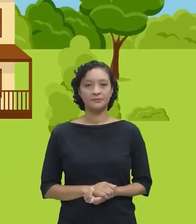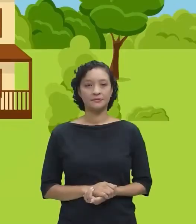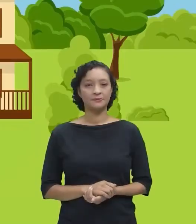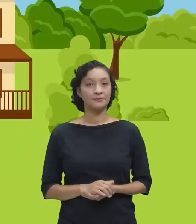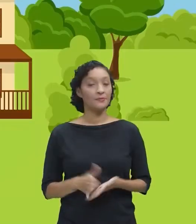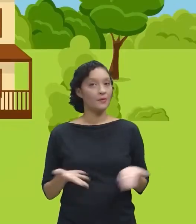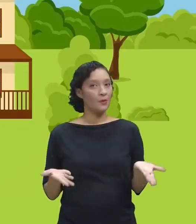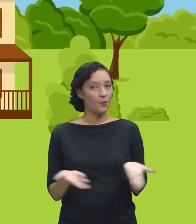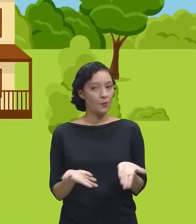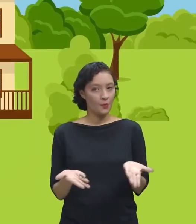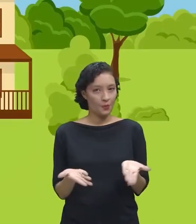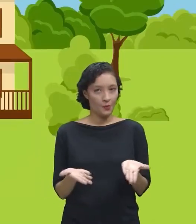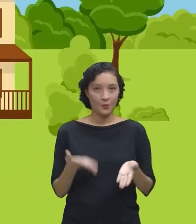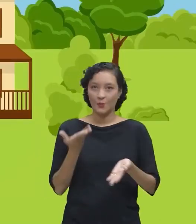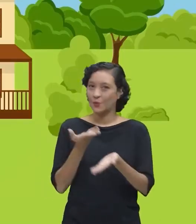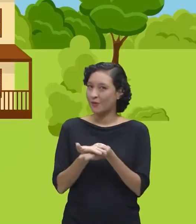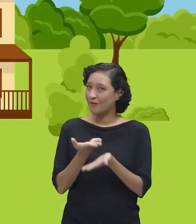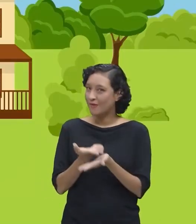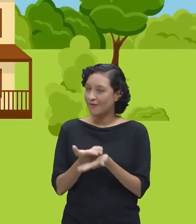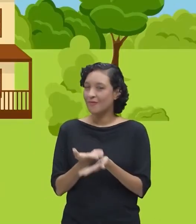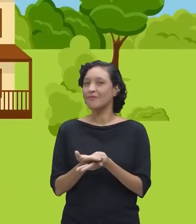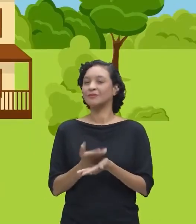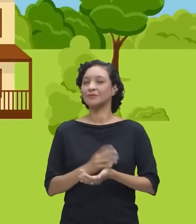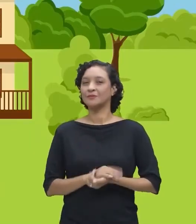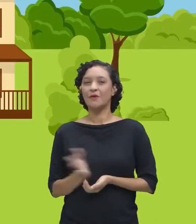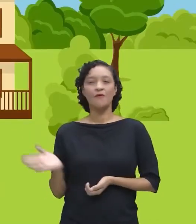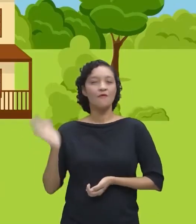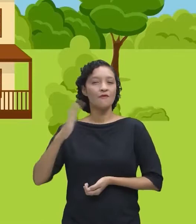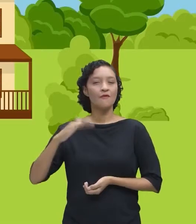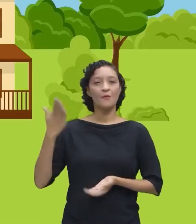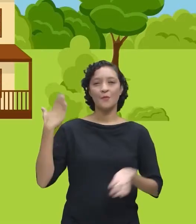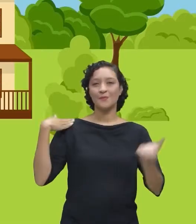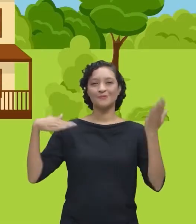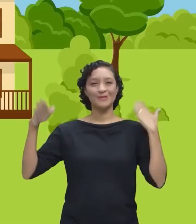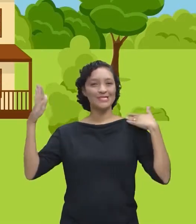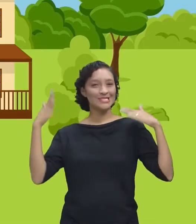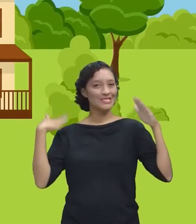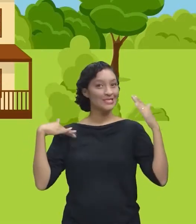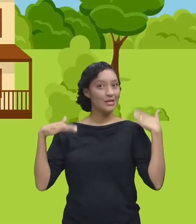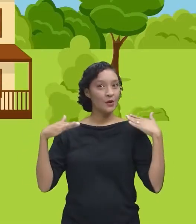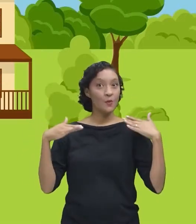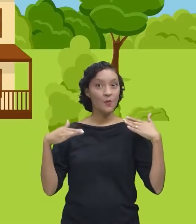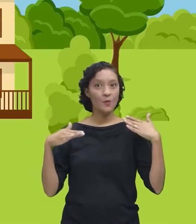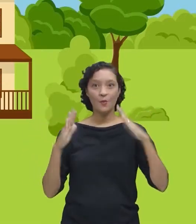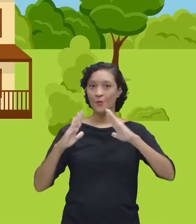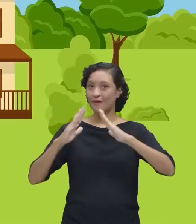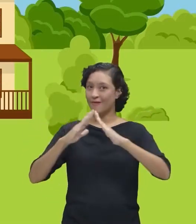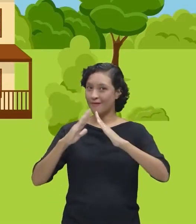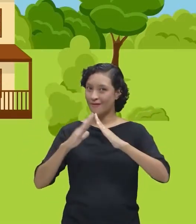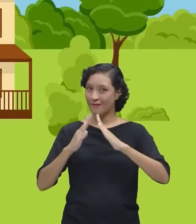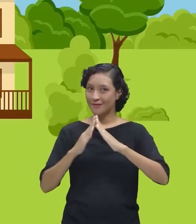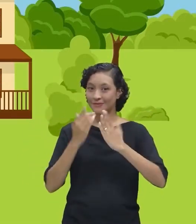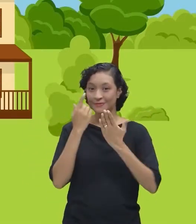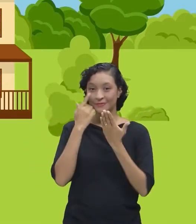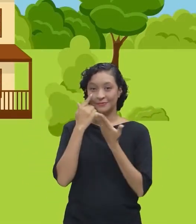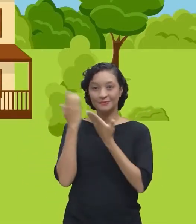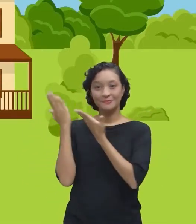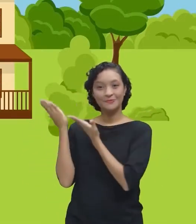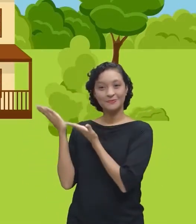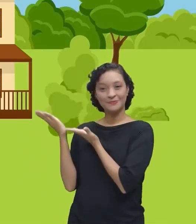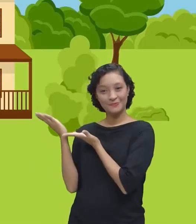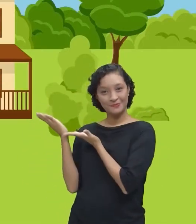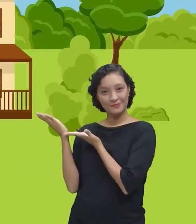E hoje, nossa aula, nós vamos fazer um passeio em uma casa, nos cômodos da